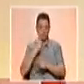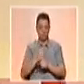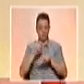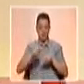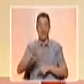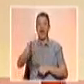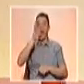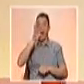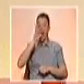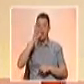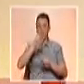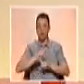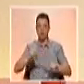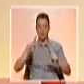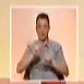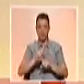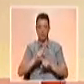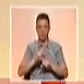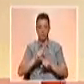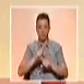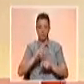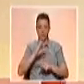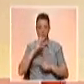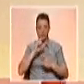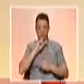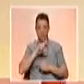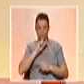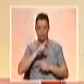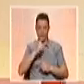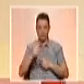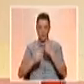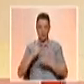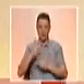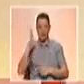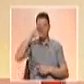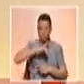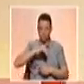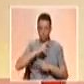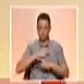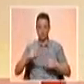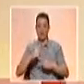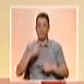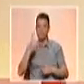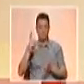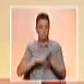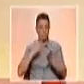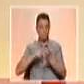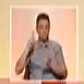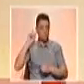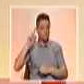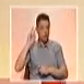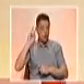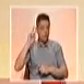que a água não vai ser algo que nós podemos usar e abusar. vai ser imprescindível. É um bem escasso, não